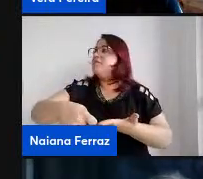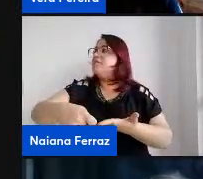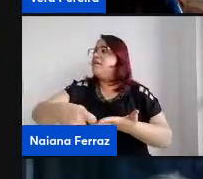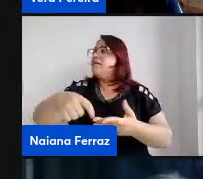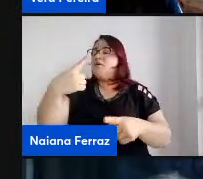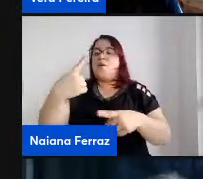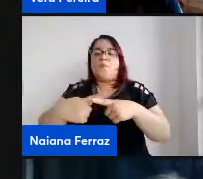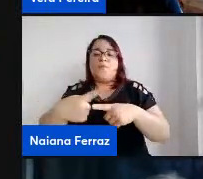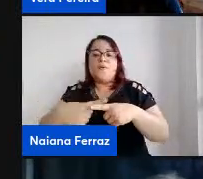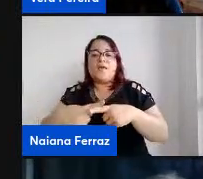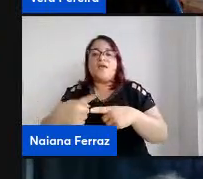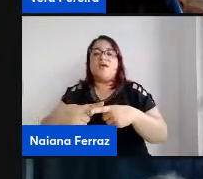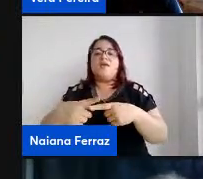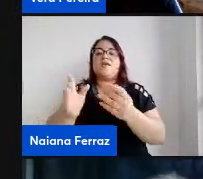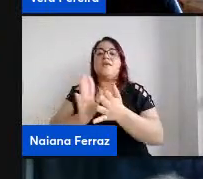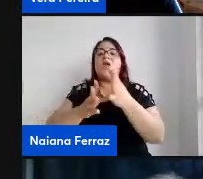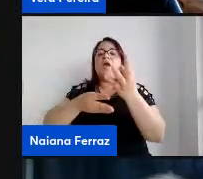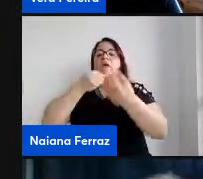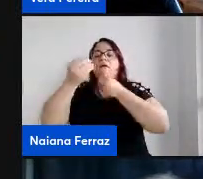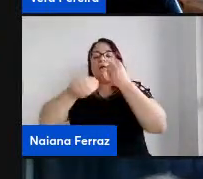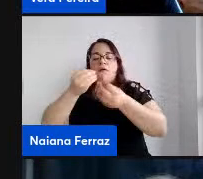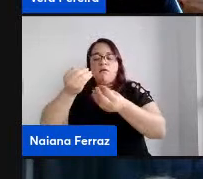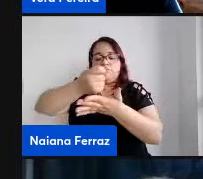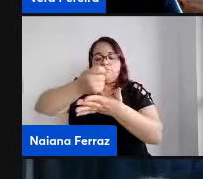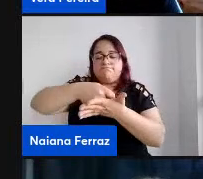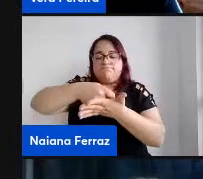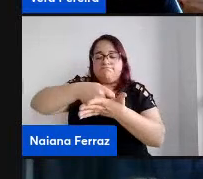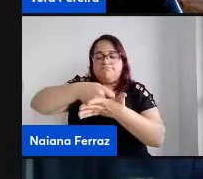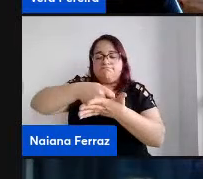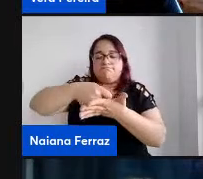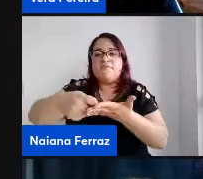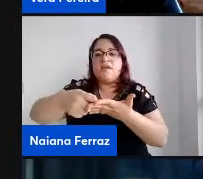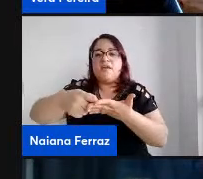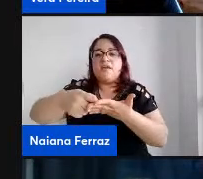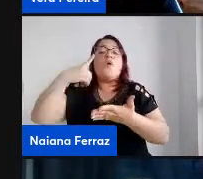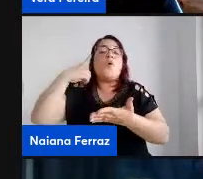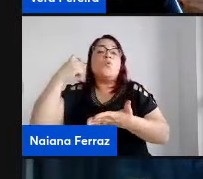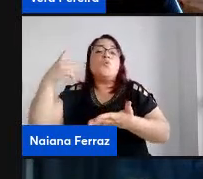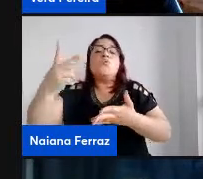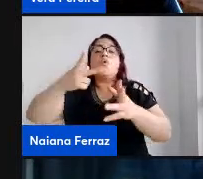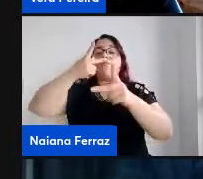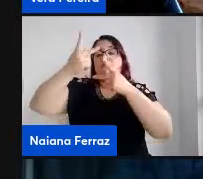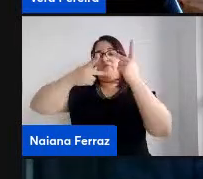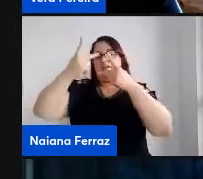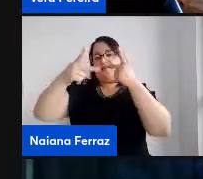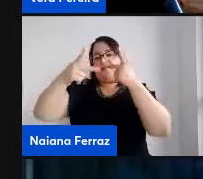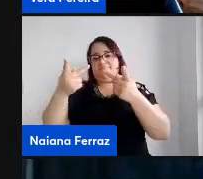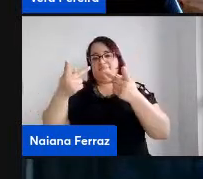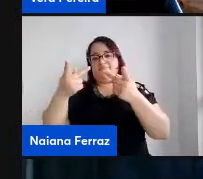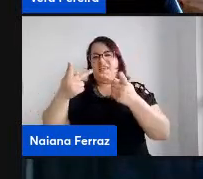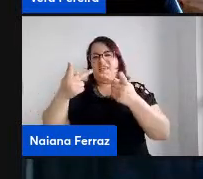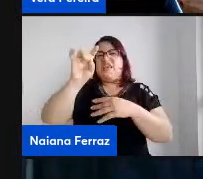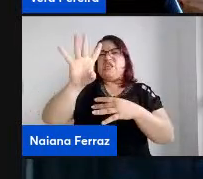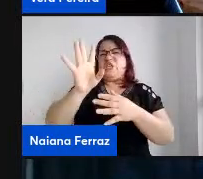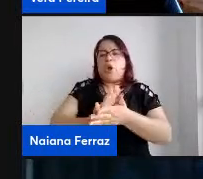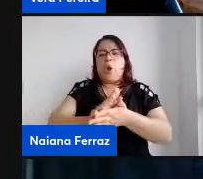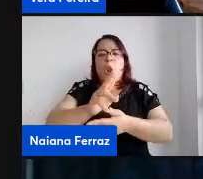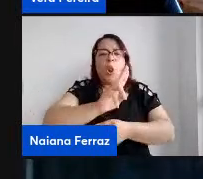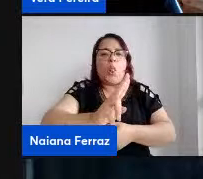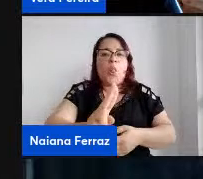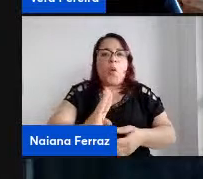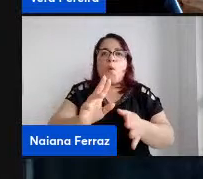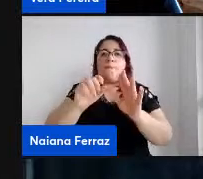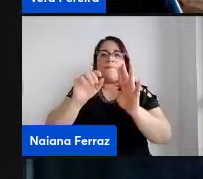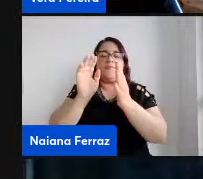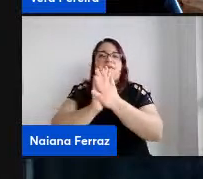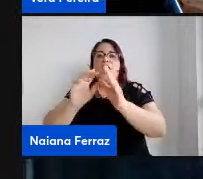de grafar sons da fala. Não mais grafar nomes, substantivos, o nome que a gente dá para